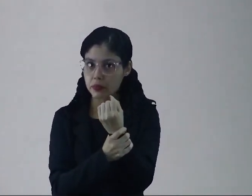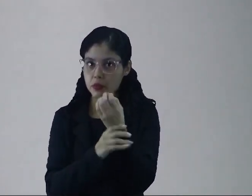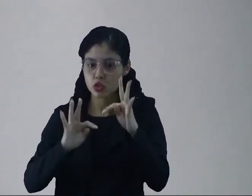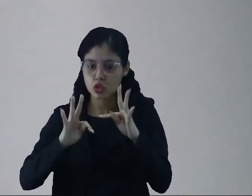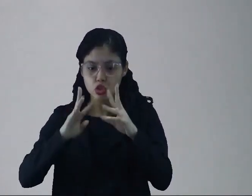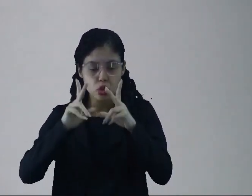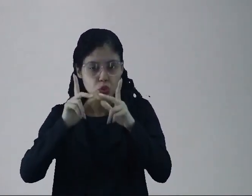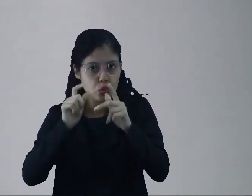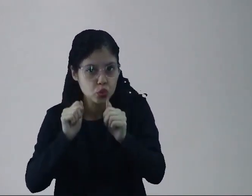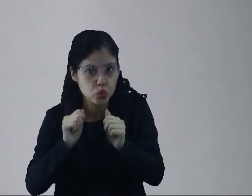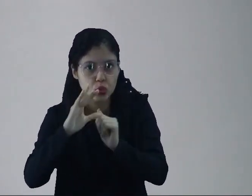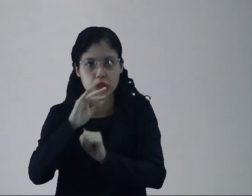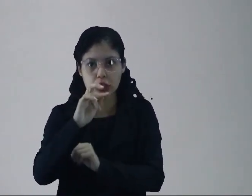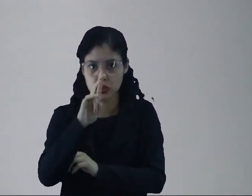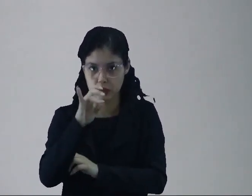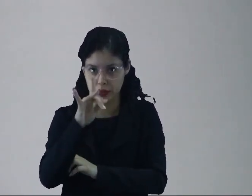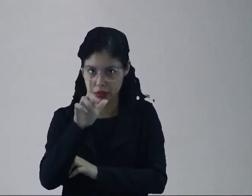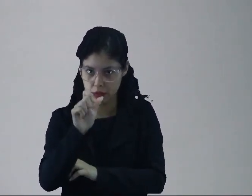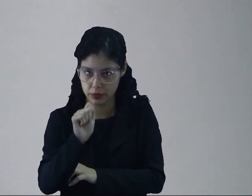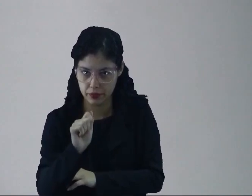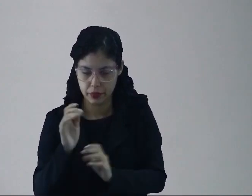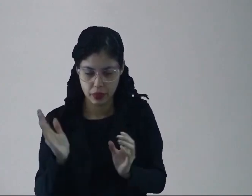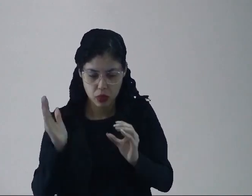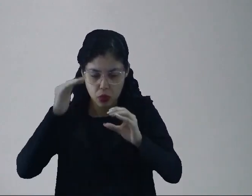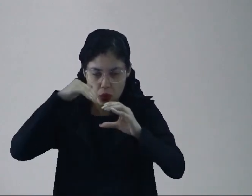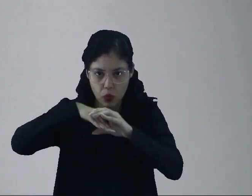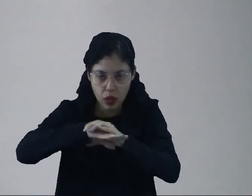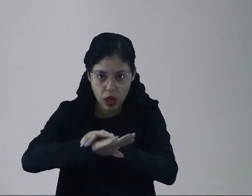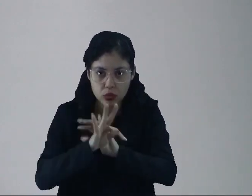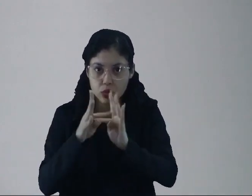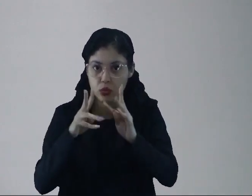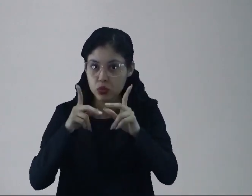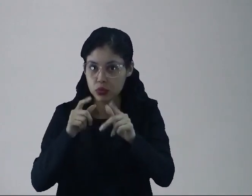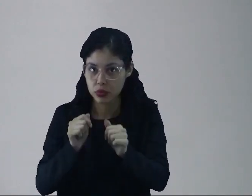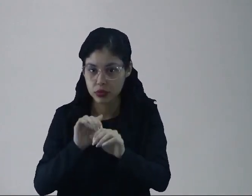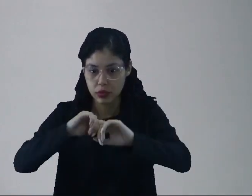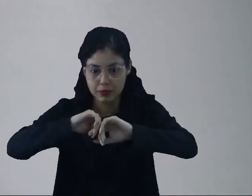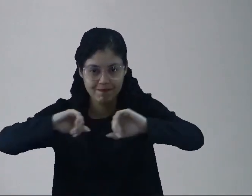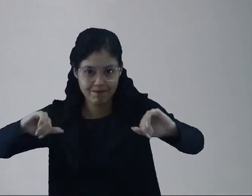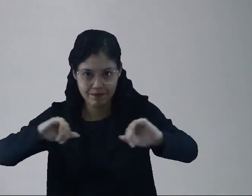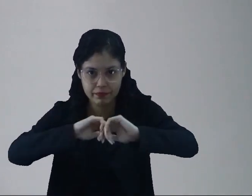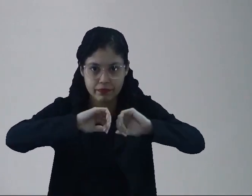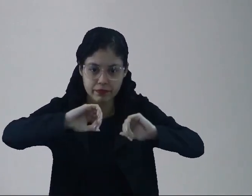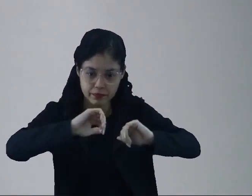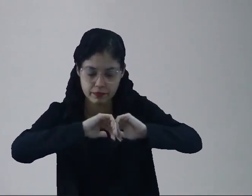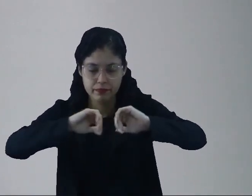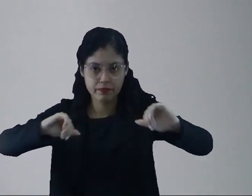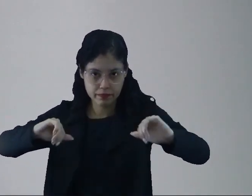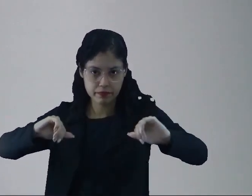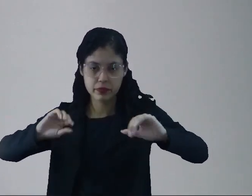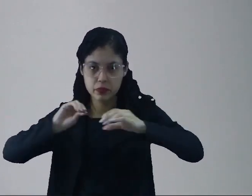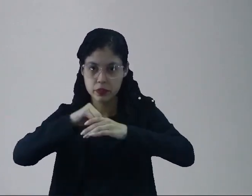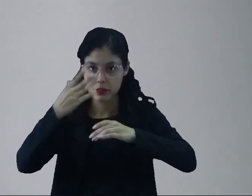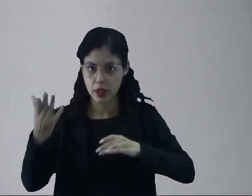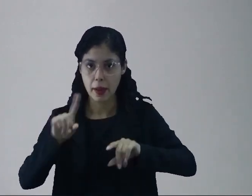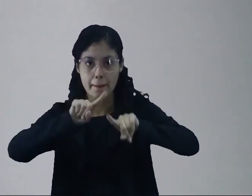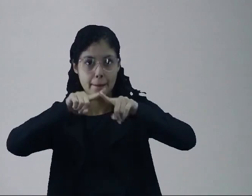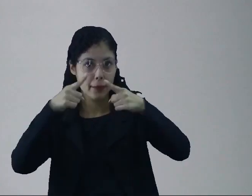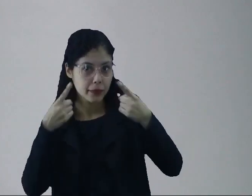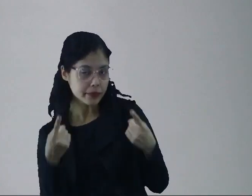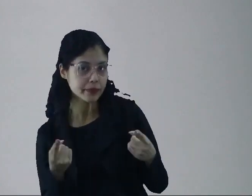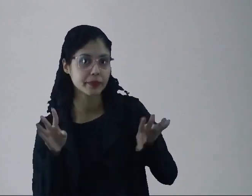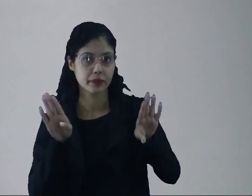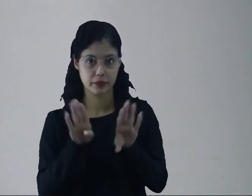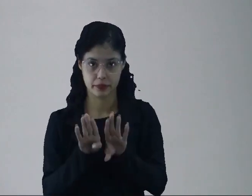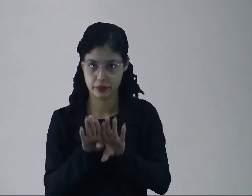seu material citoplasmático, ela vai guardar todas as organelas e ela vai separar esse material do meio externo. Mas